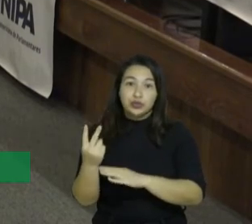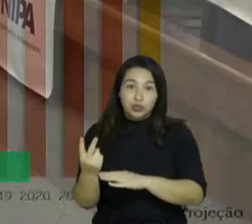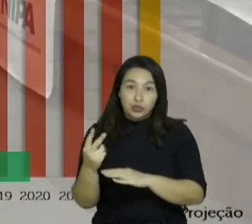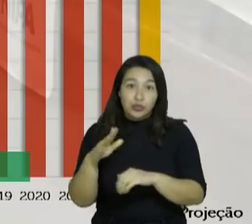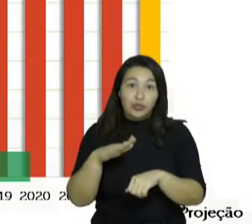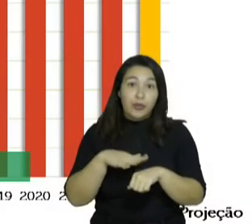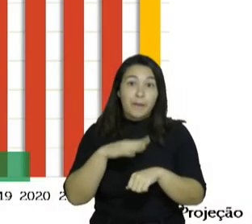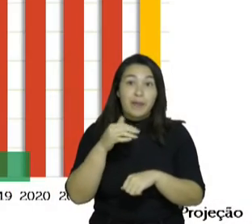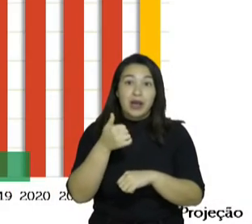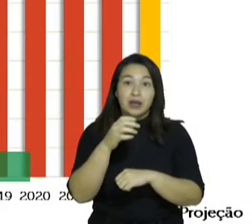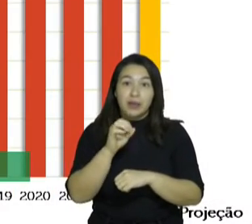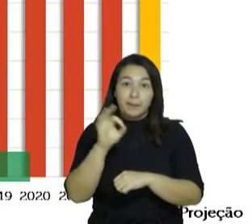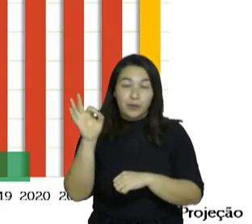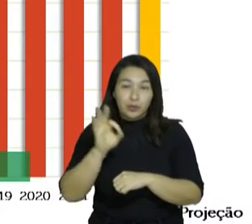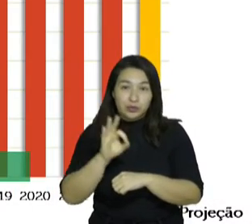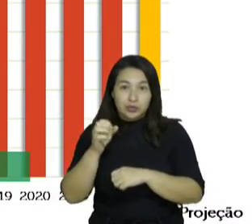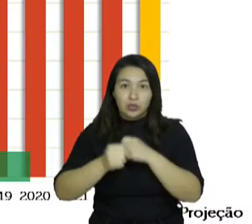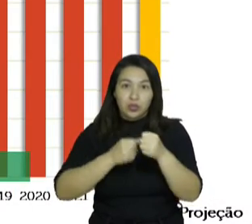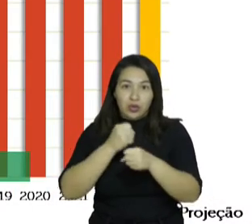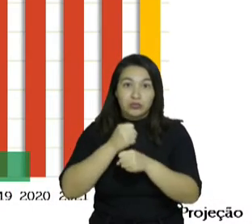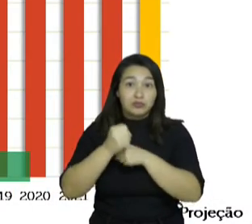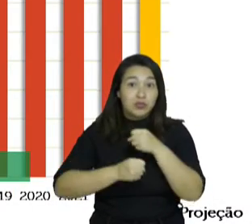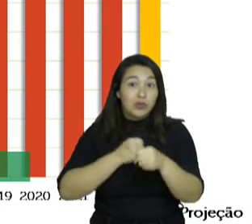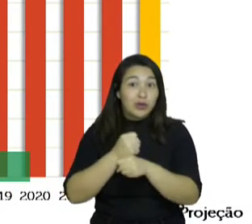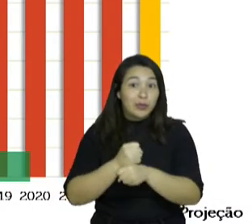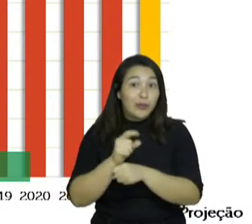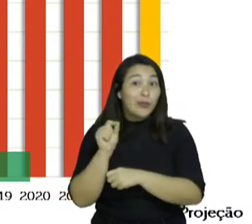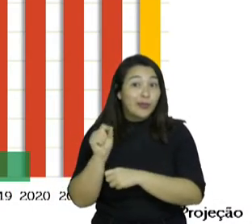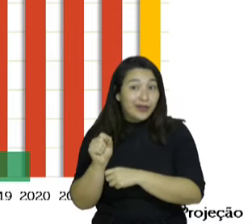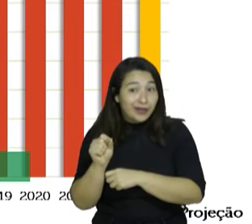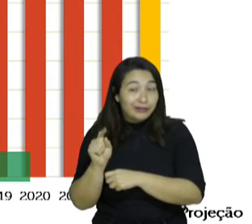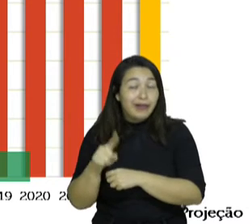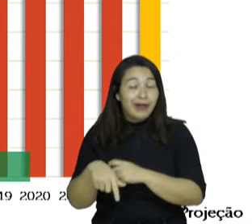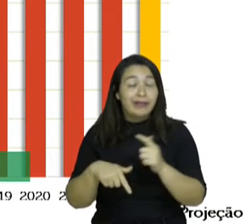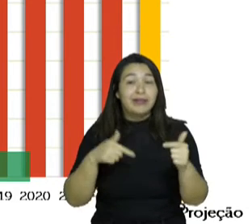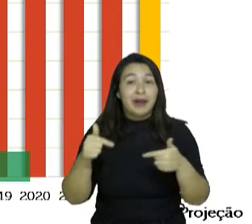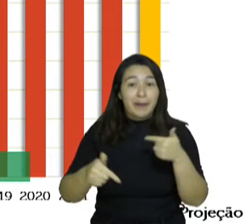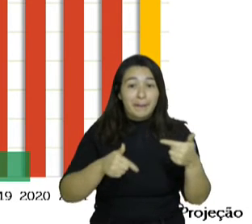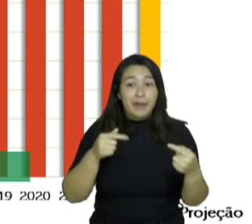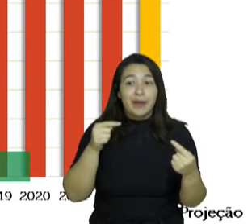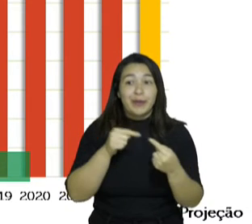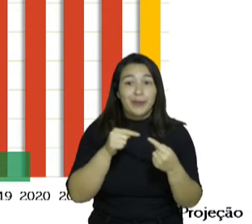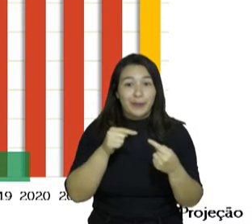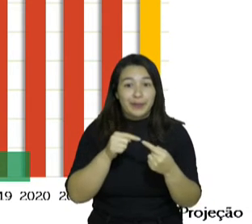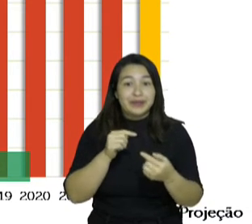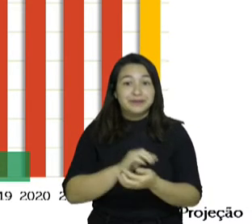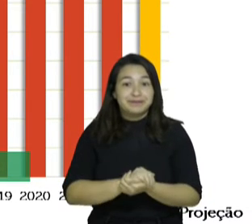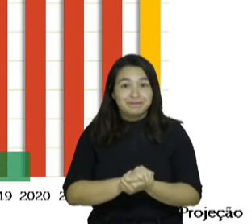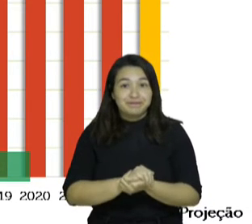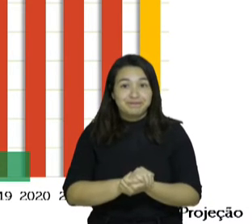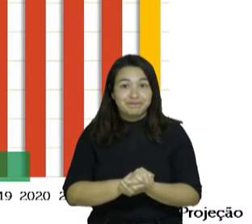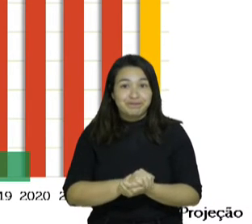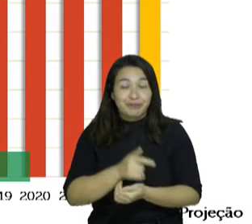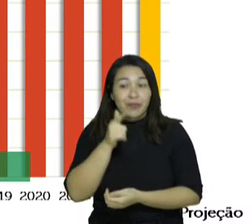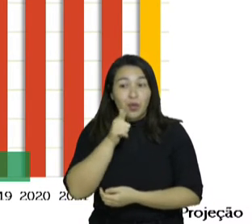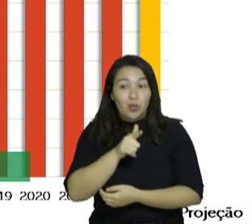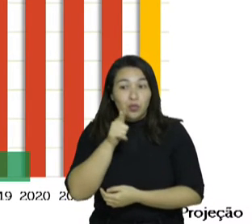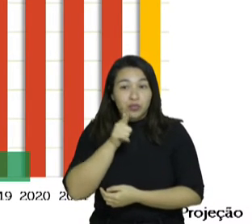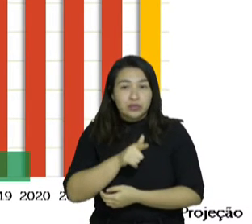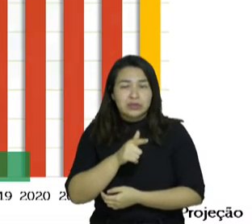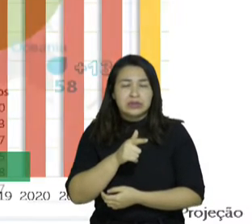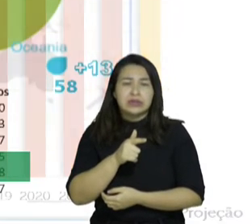ao ano fruto do quê trabalho fruto de competência oportunidades